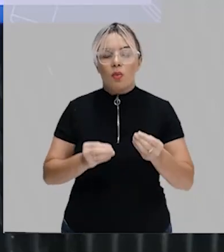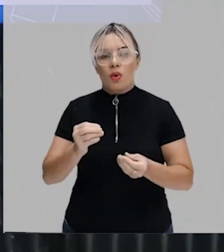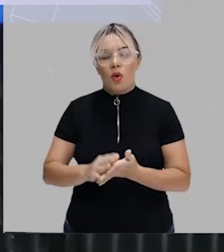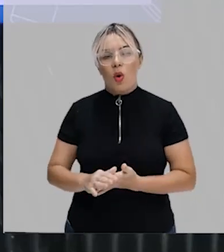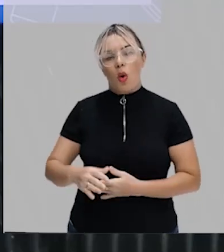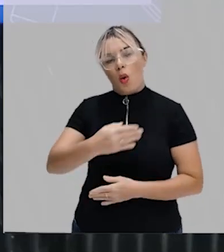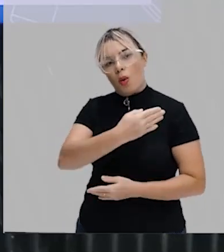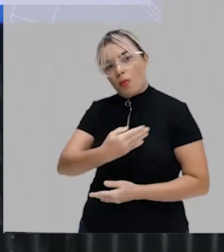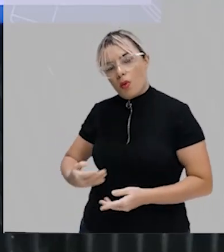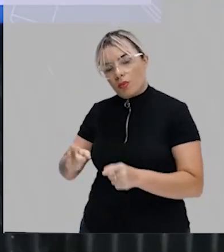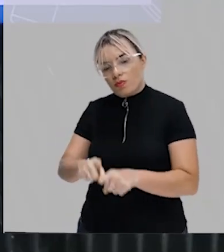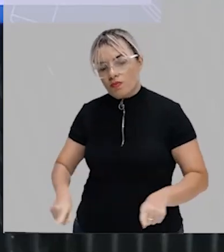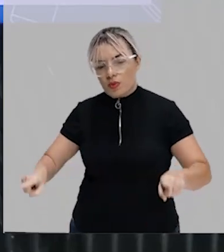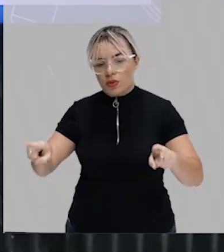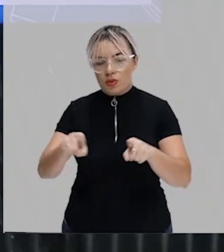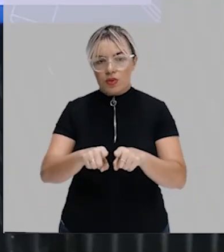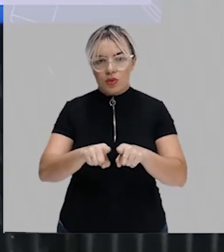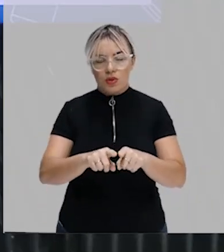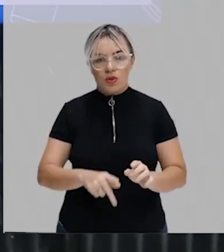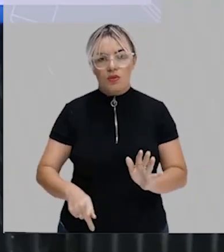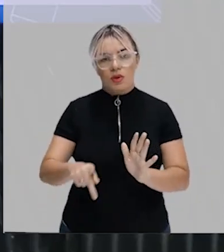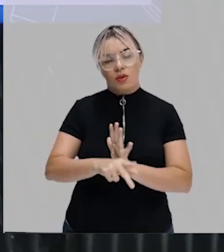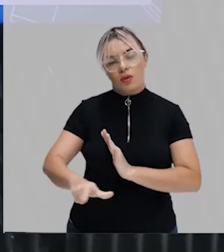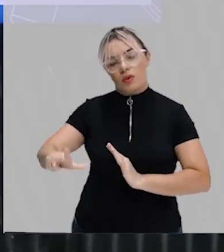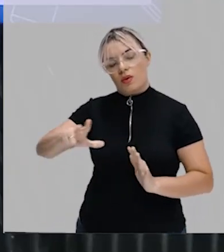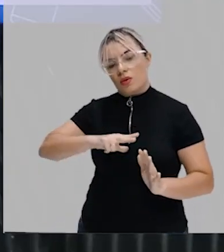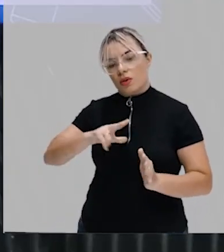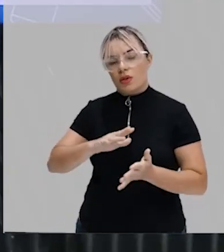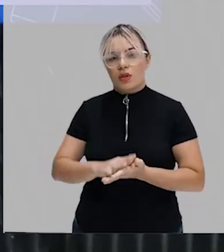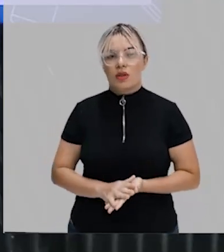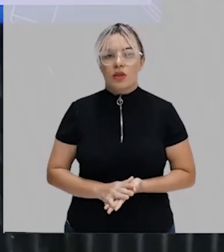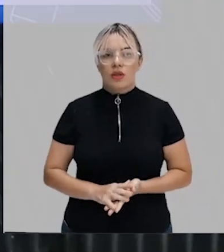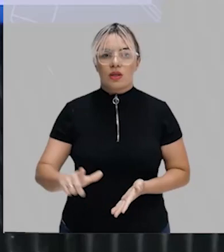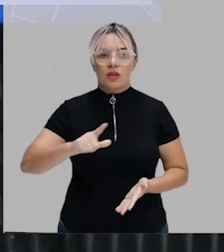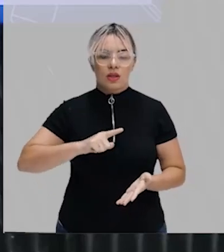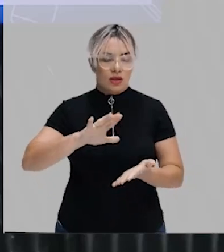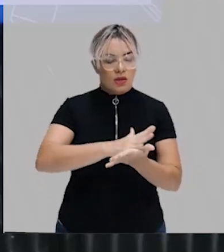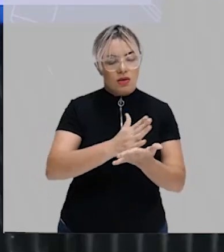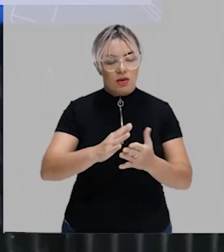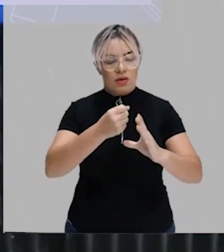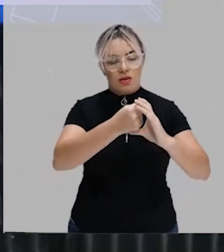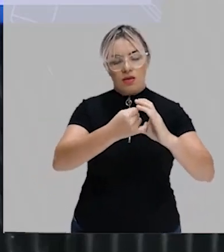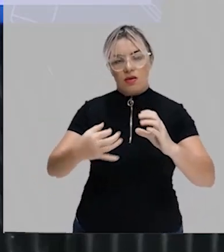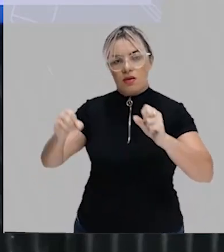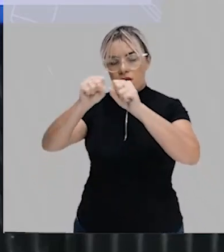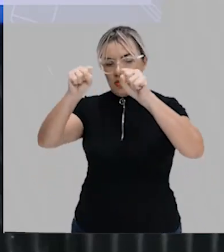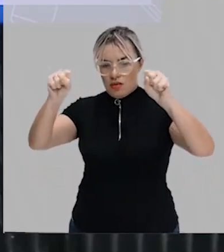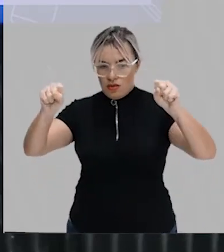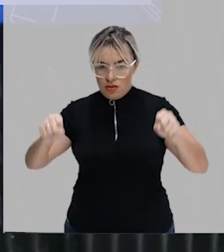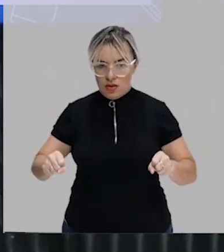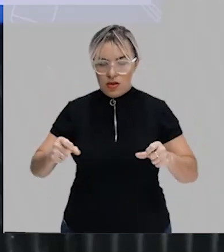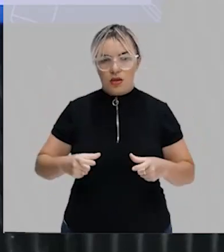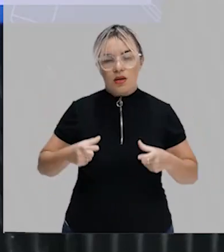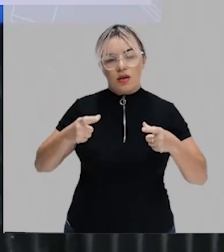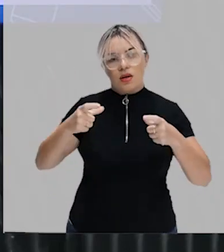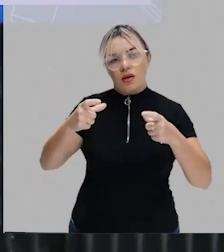com o público. São algumas das características que vão estar presentes no sistema das capitanias